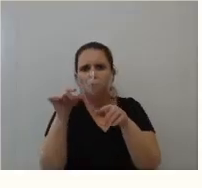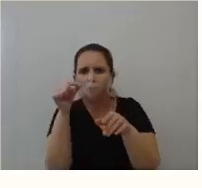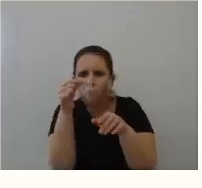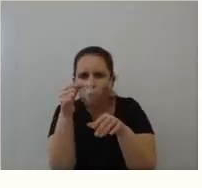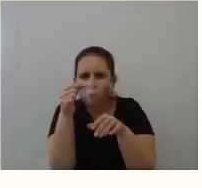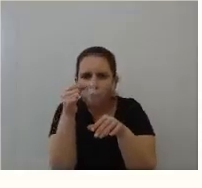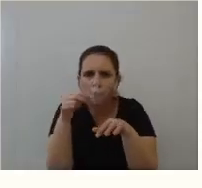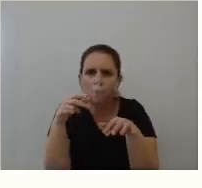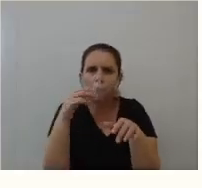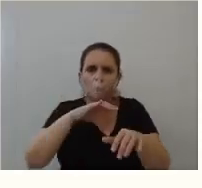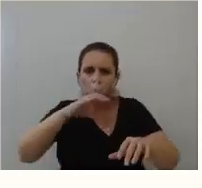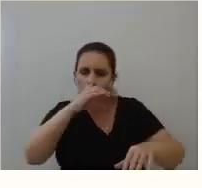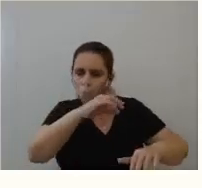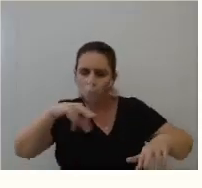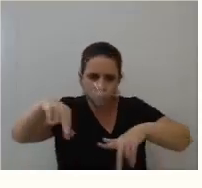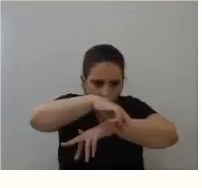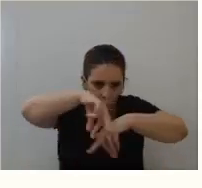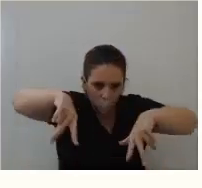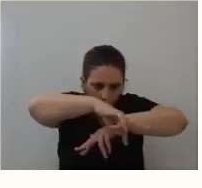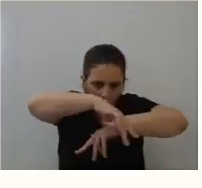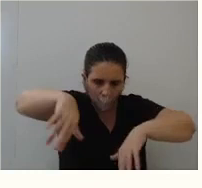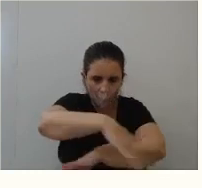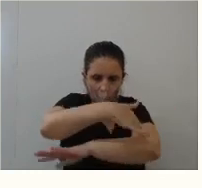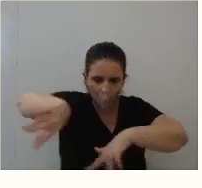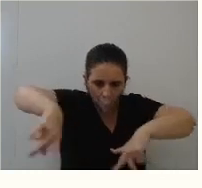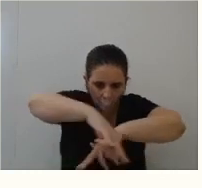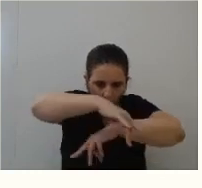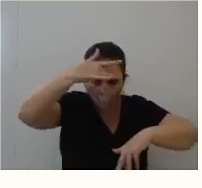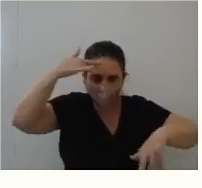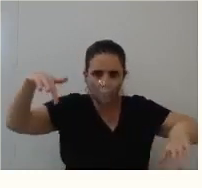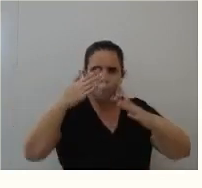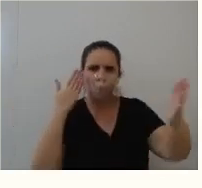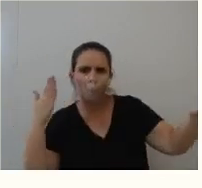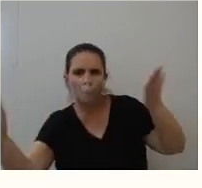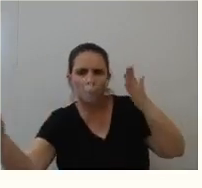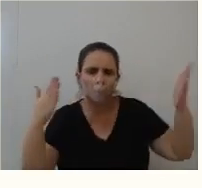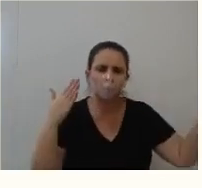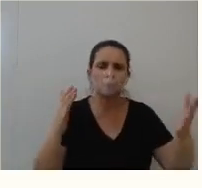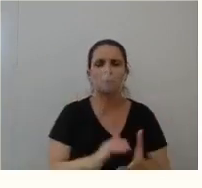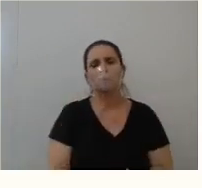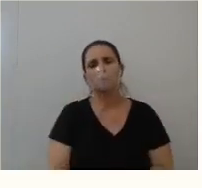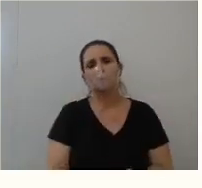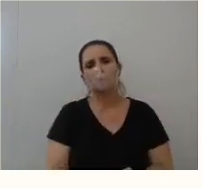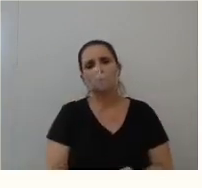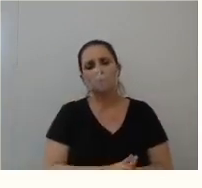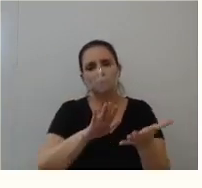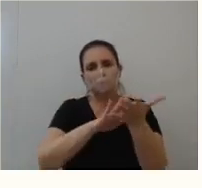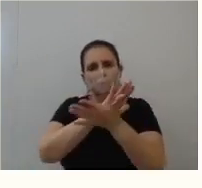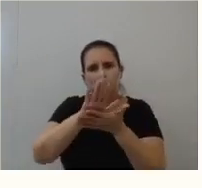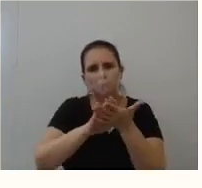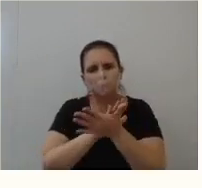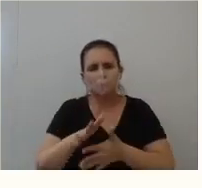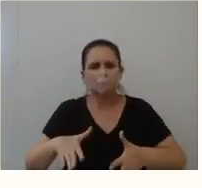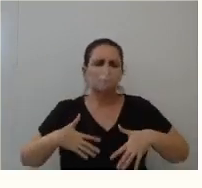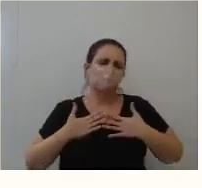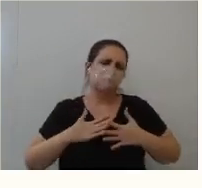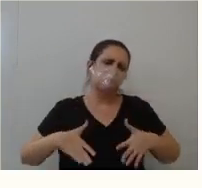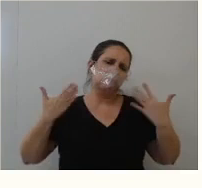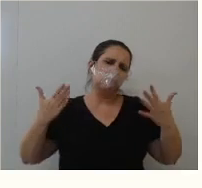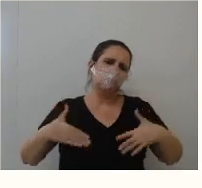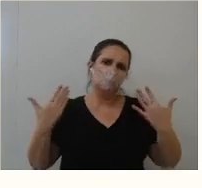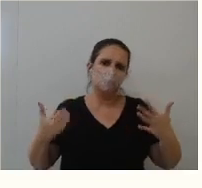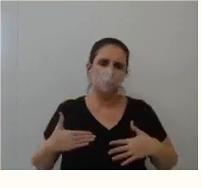apressadas. Tudo isso são exemplos de orações comparativas. Perceba, nada nos anima